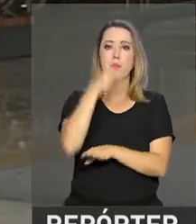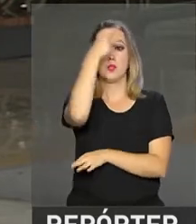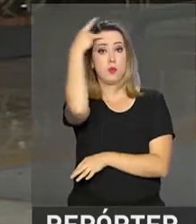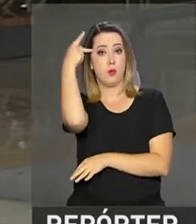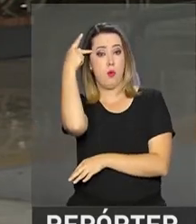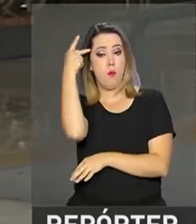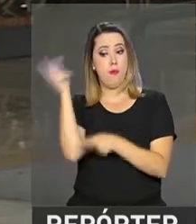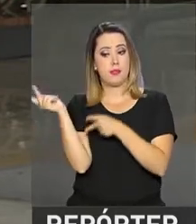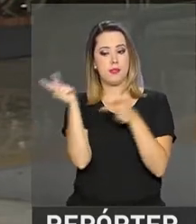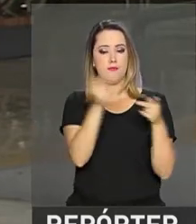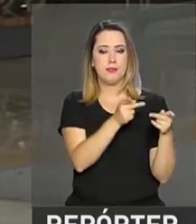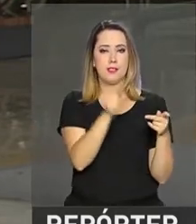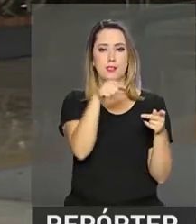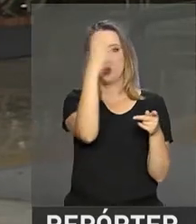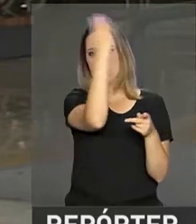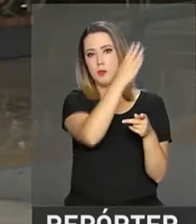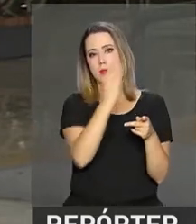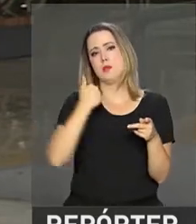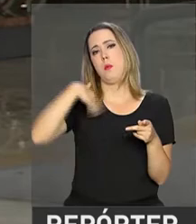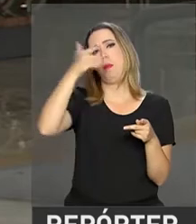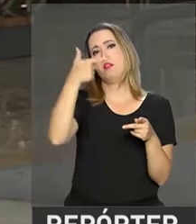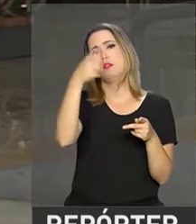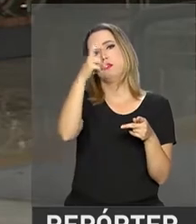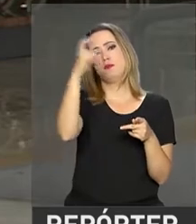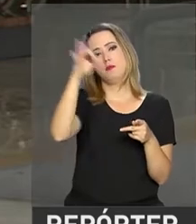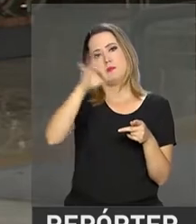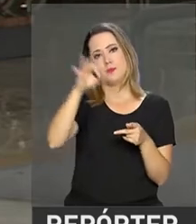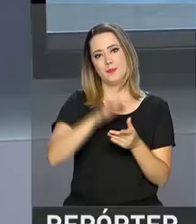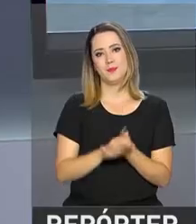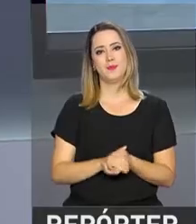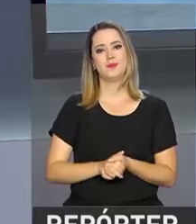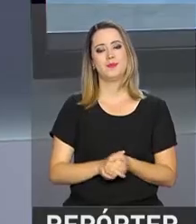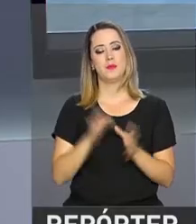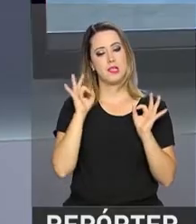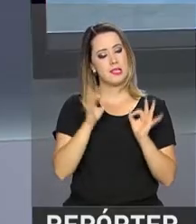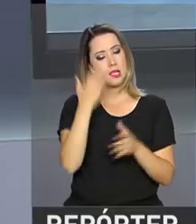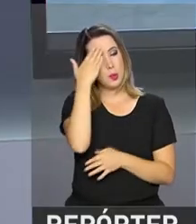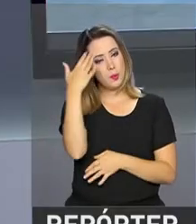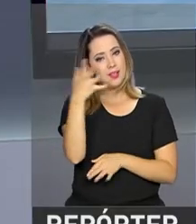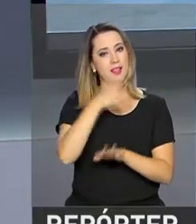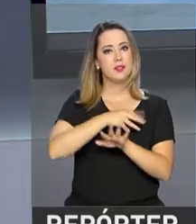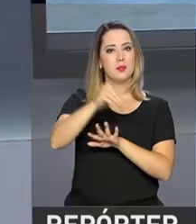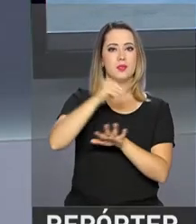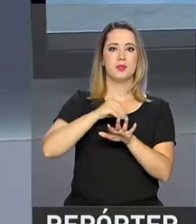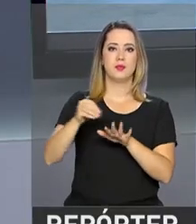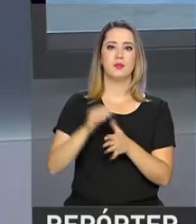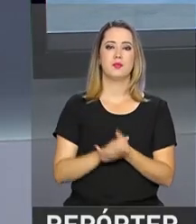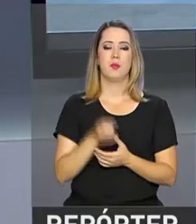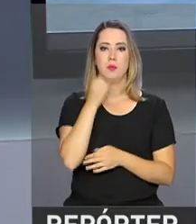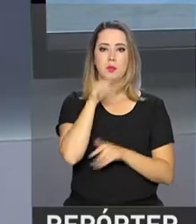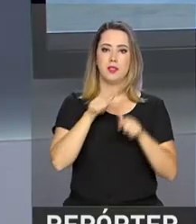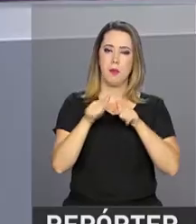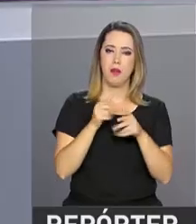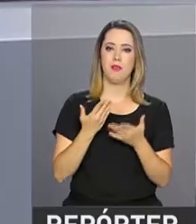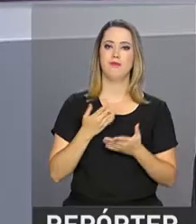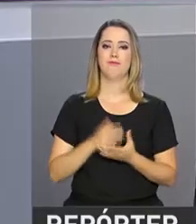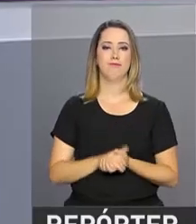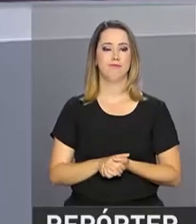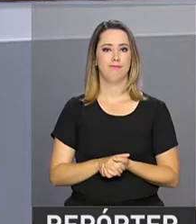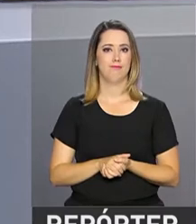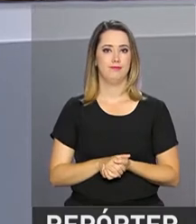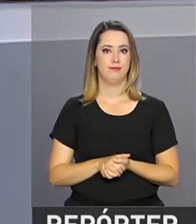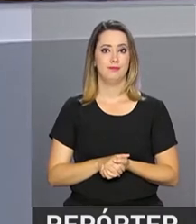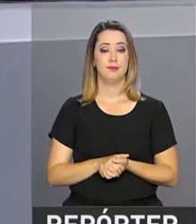em até 25%. É com você, Roberto. Muito bom, Pablo. Obrigado aí pelas informações. Bom trabalho.